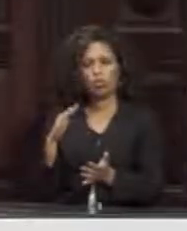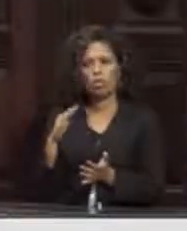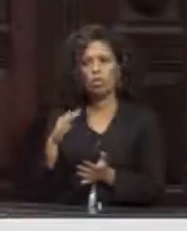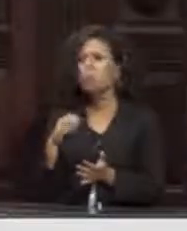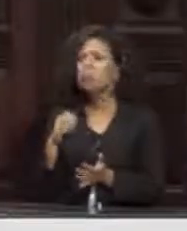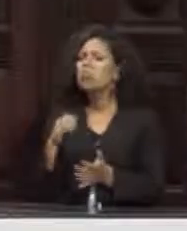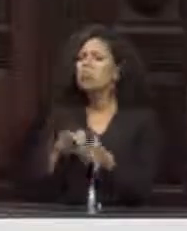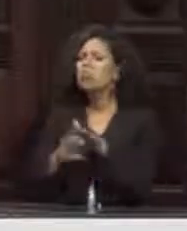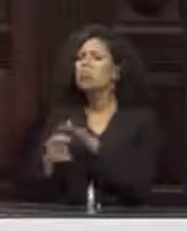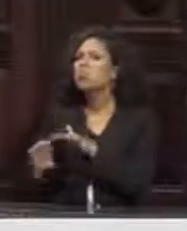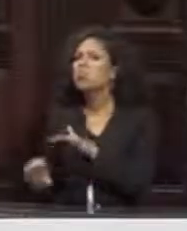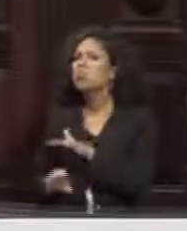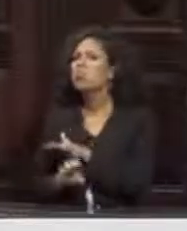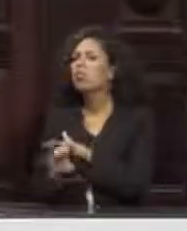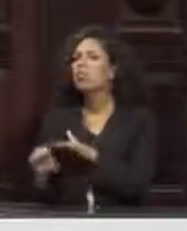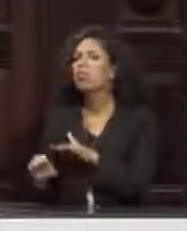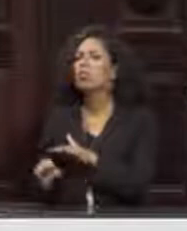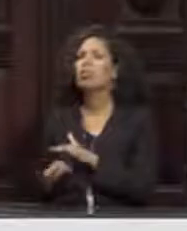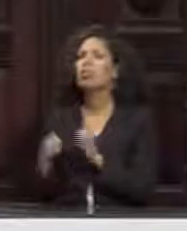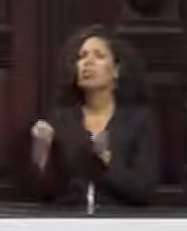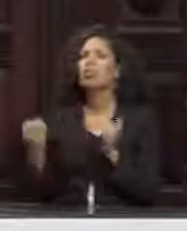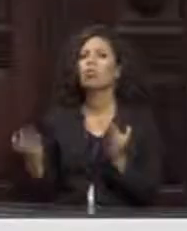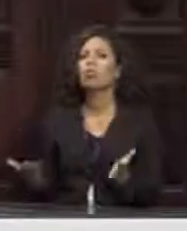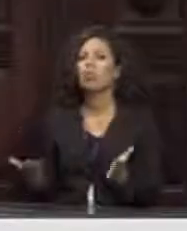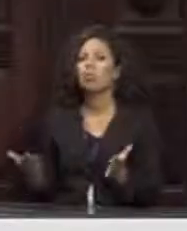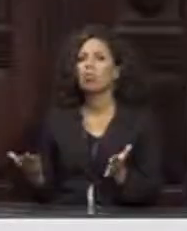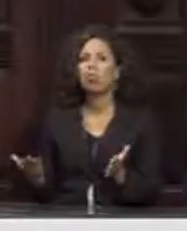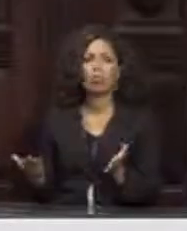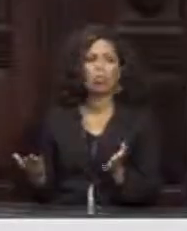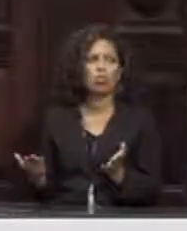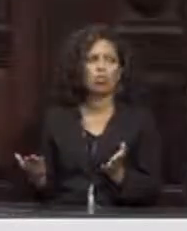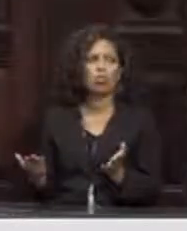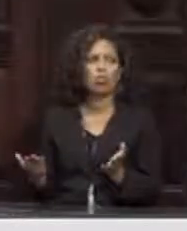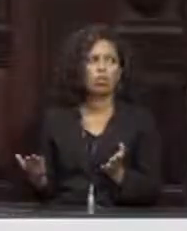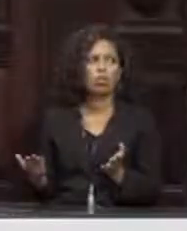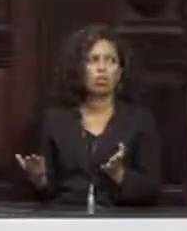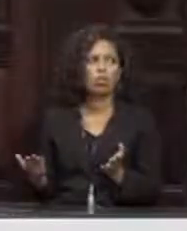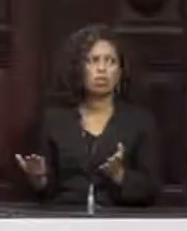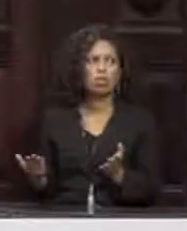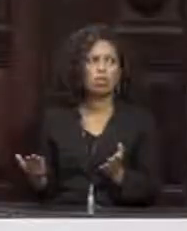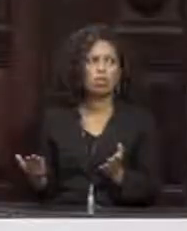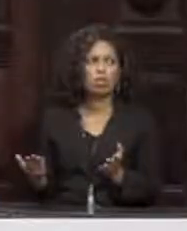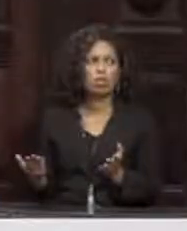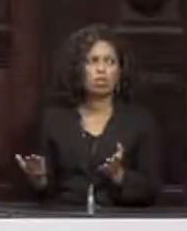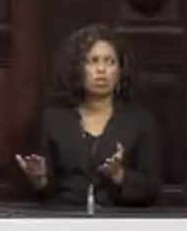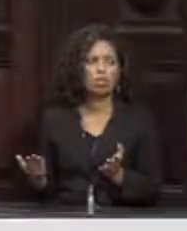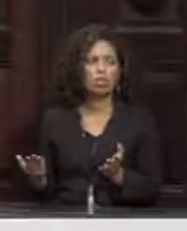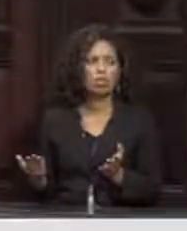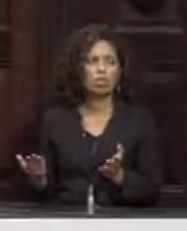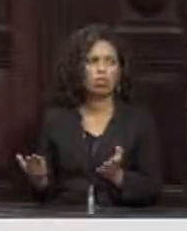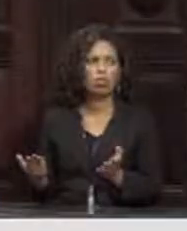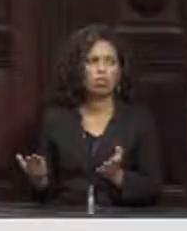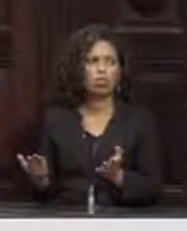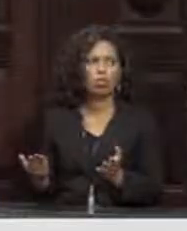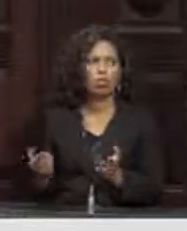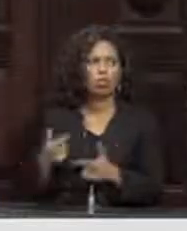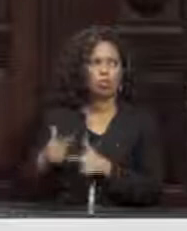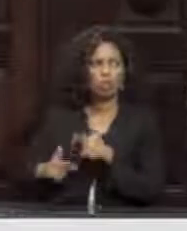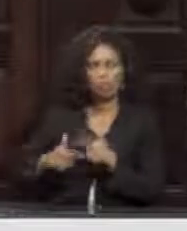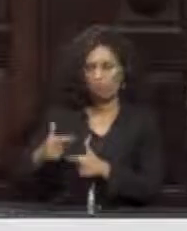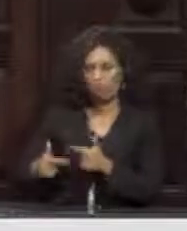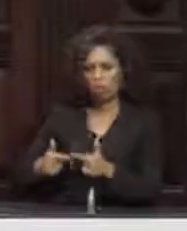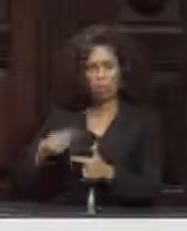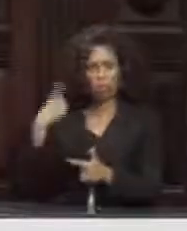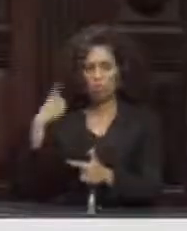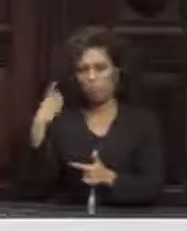e eu talvez não me lembre de todas. Quais são as empresas que estão incluídas, deputado Zaqueu Teixeira, deputado doutor